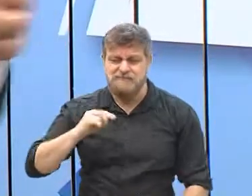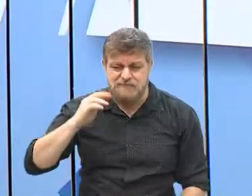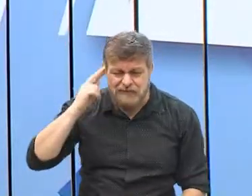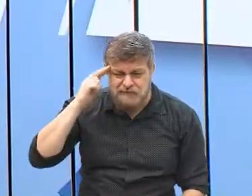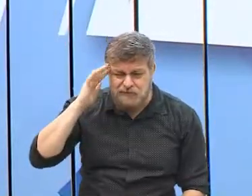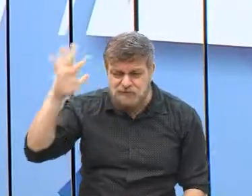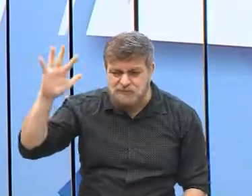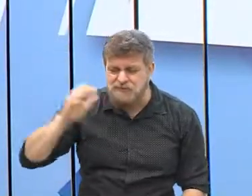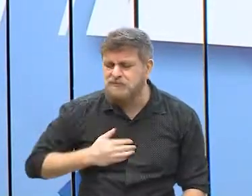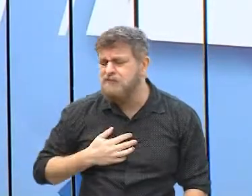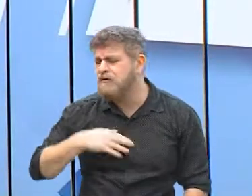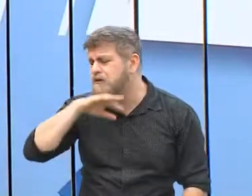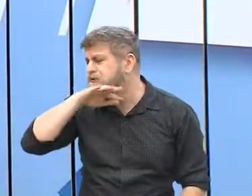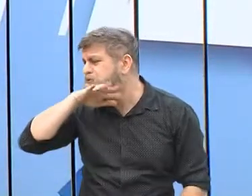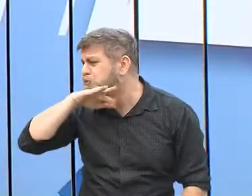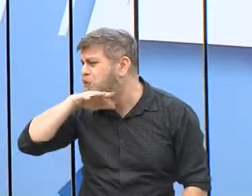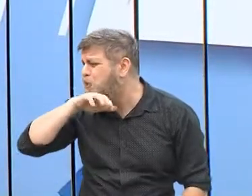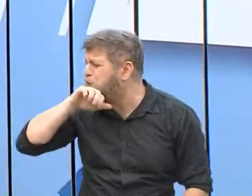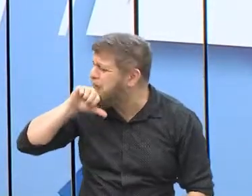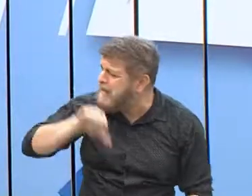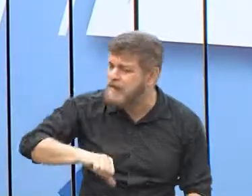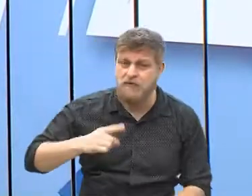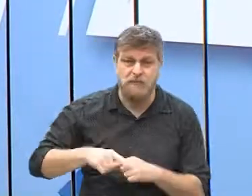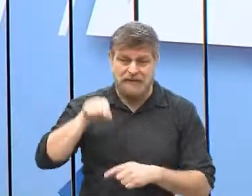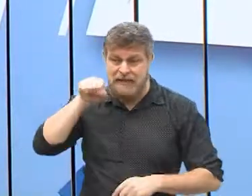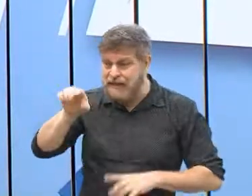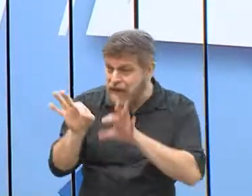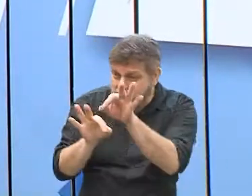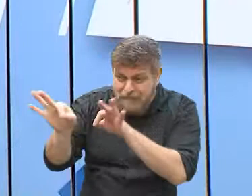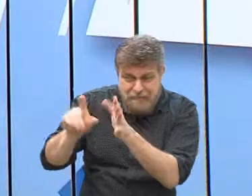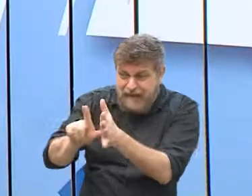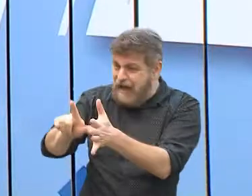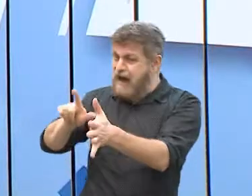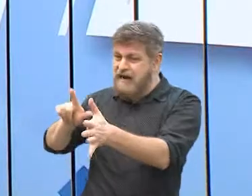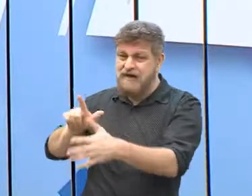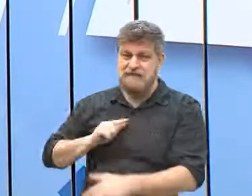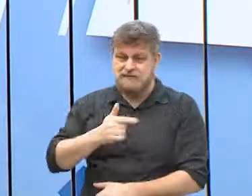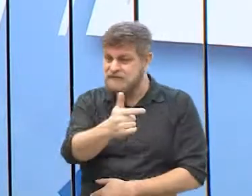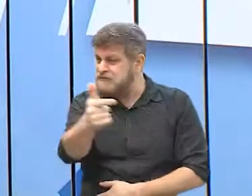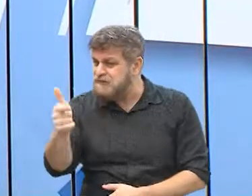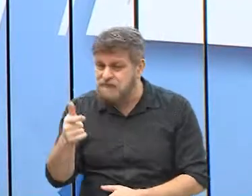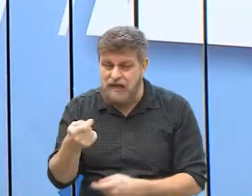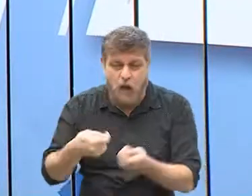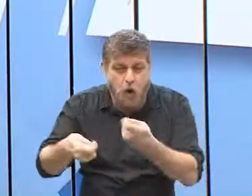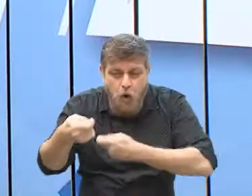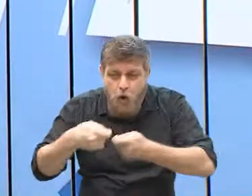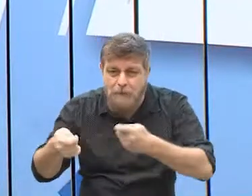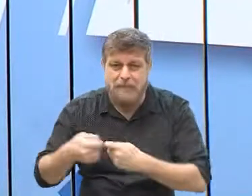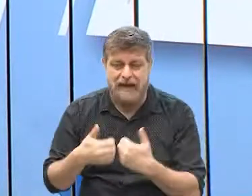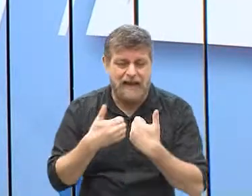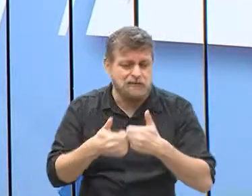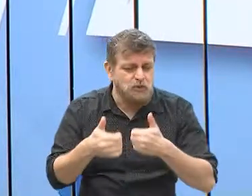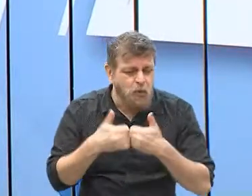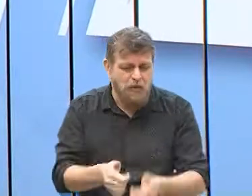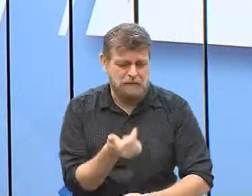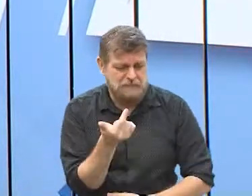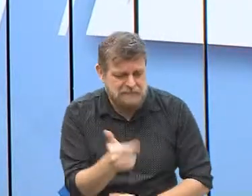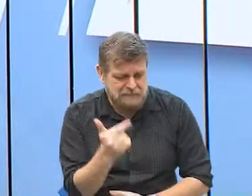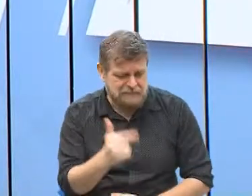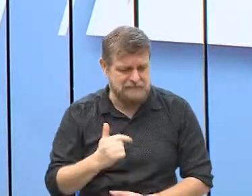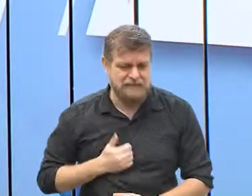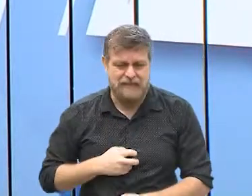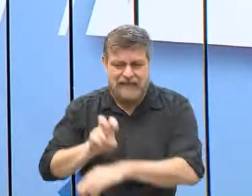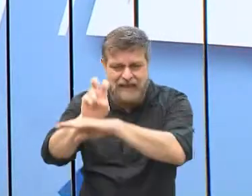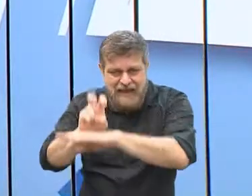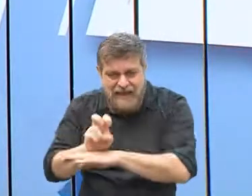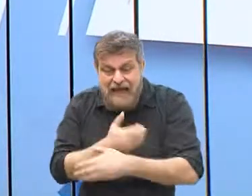própria se tornou um pesadelo, porque lá não foi preparado o ambiente com comércio, transporte,